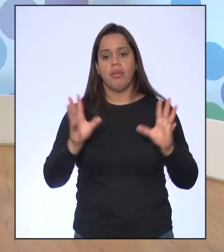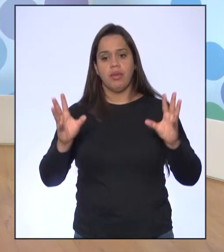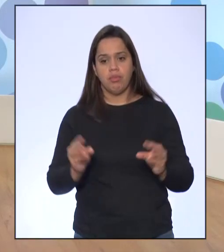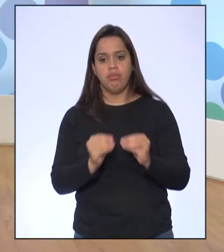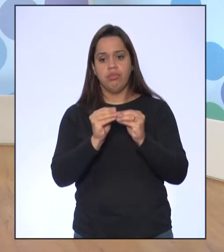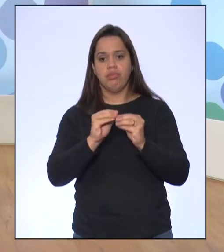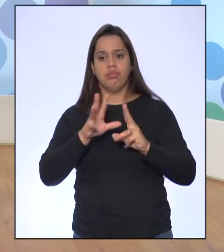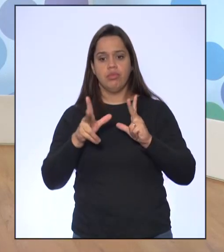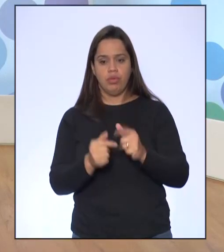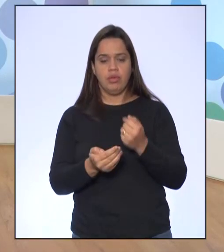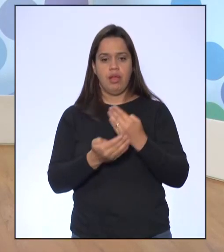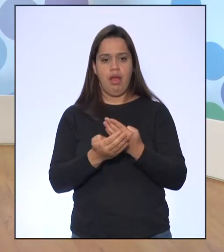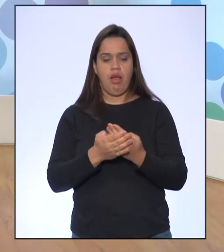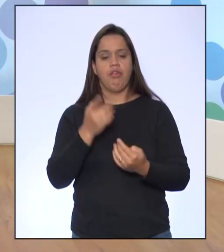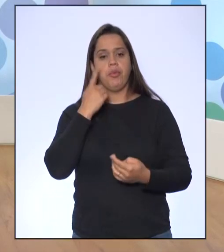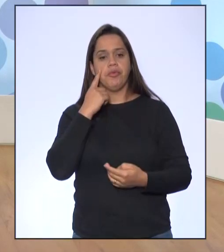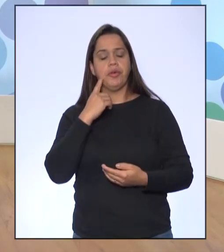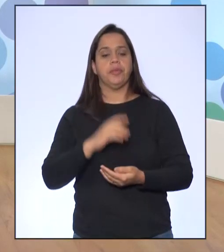aula?